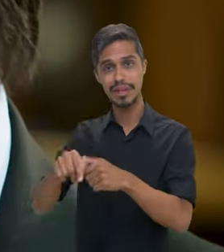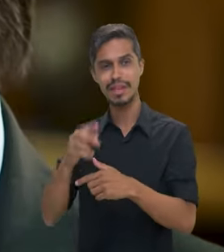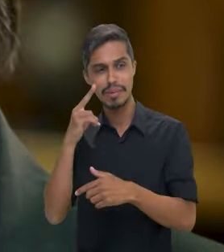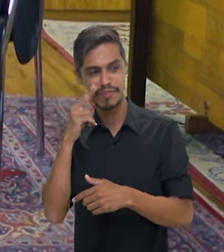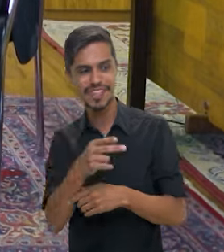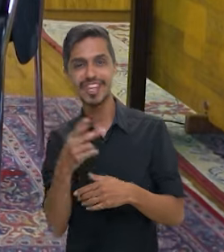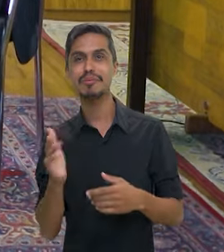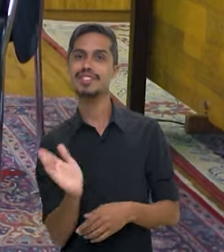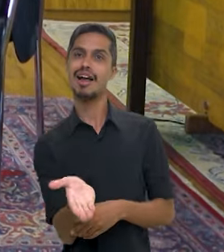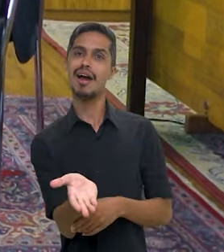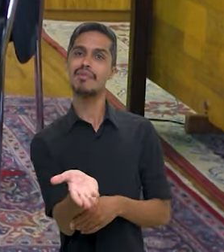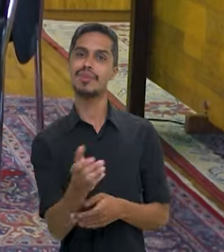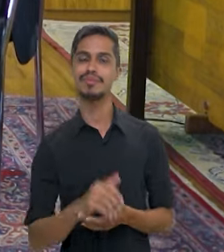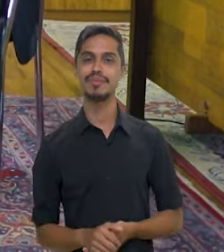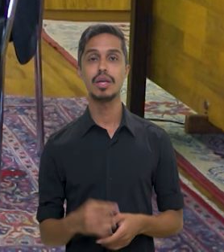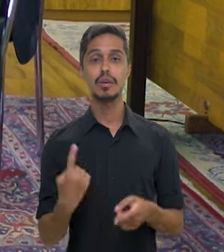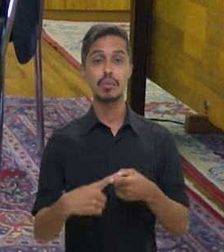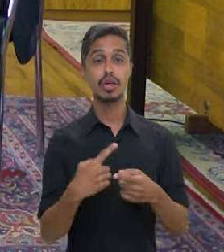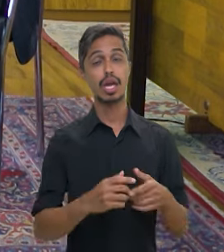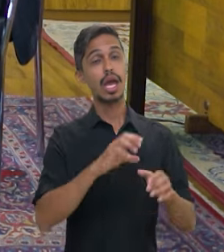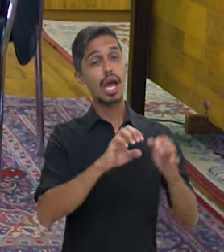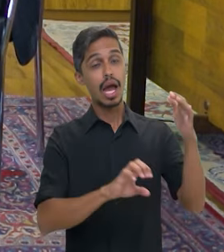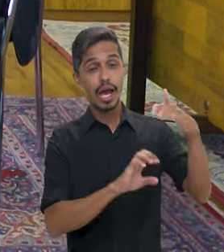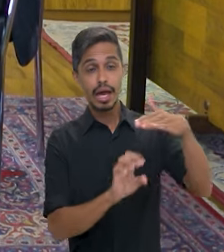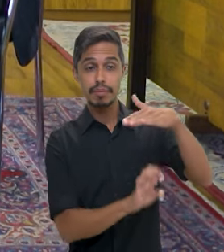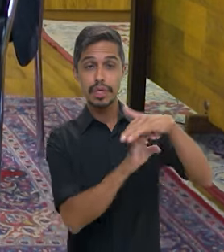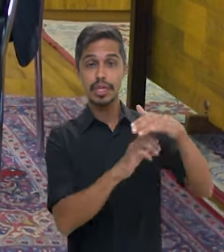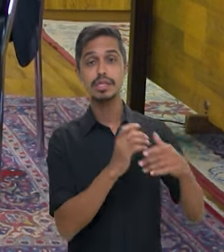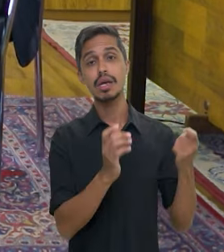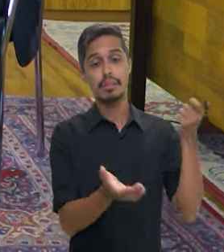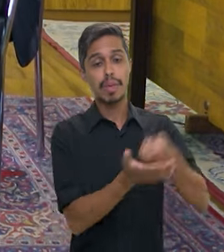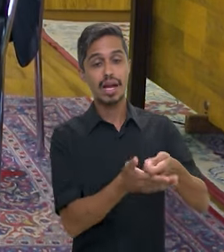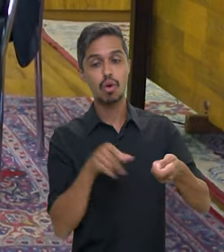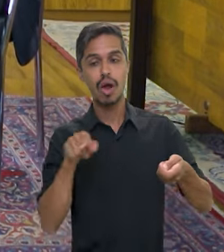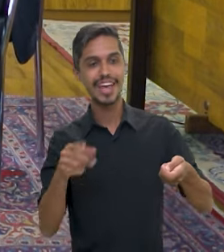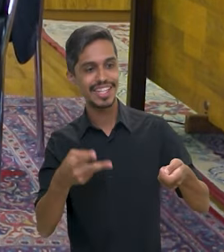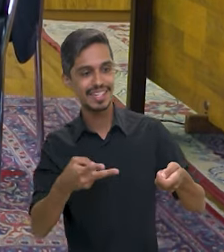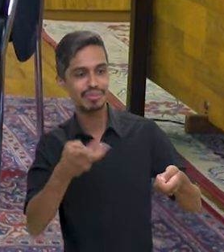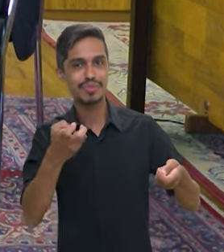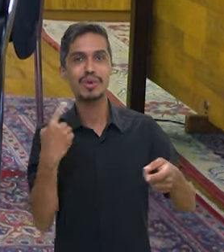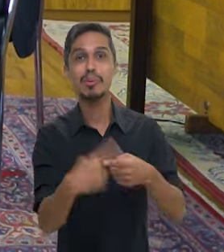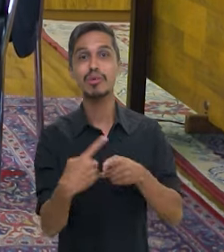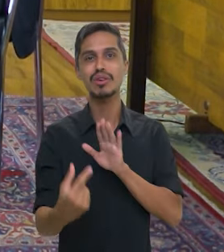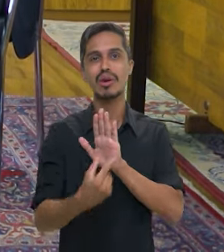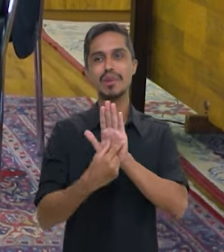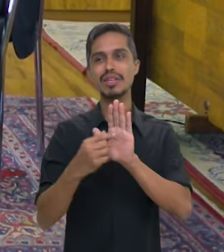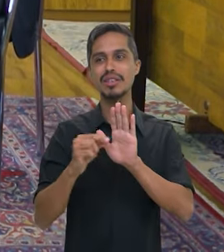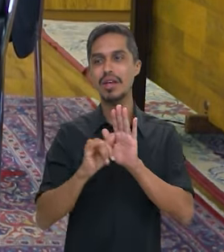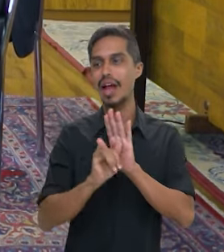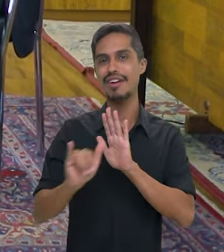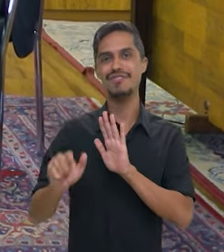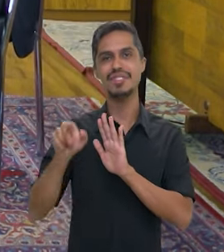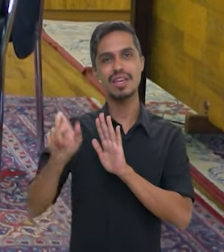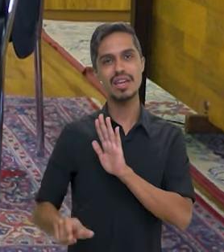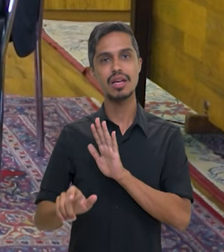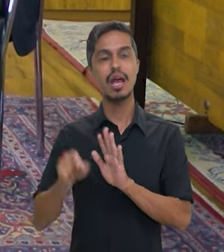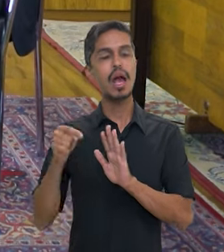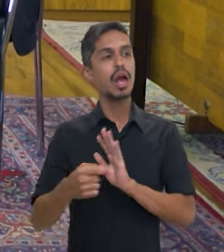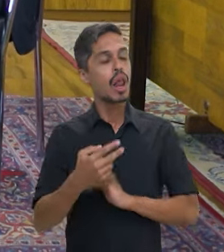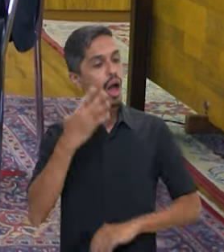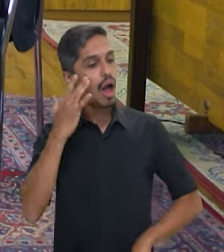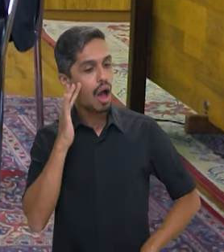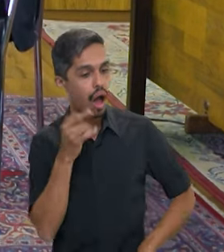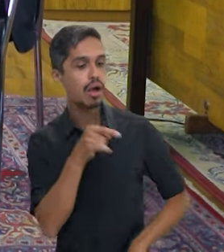E para o trabalhador, a agilidade. Porque a empresa depositou, se ele estiver no aplicativo lá, ele vai saber, caiu lá no